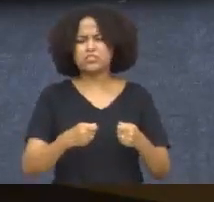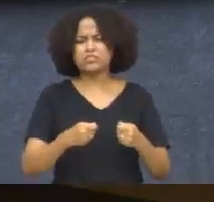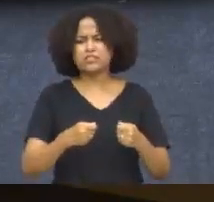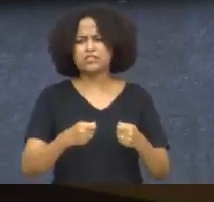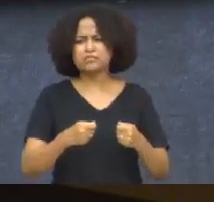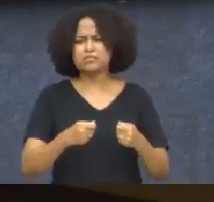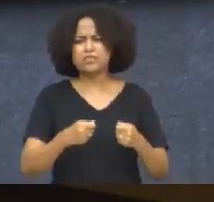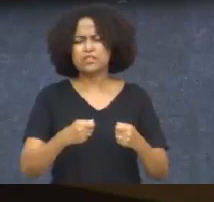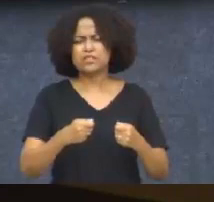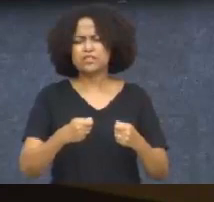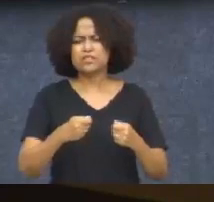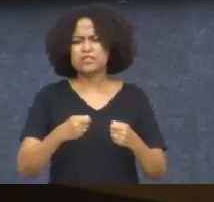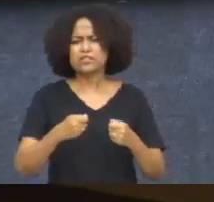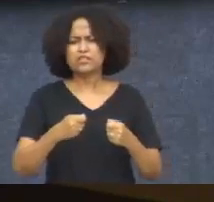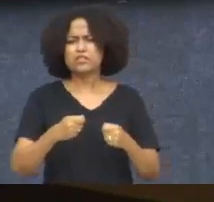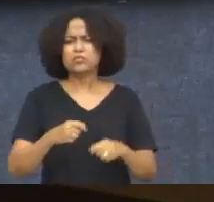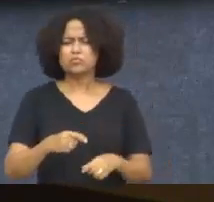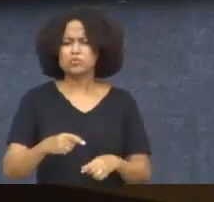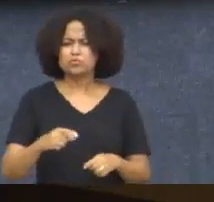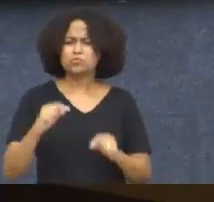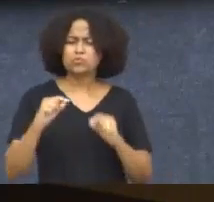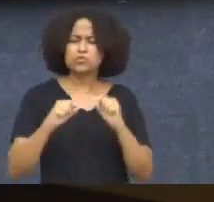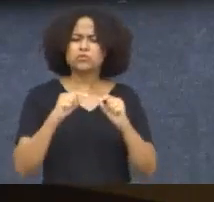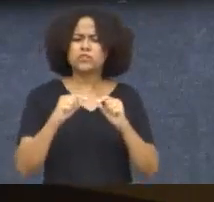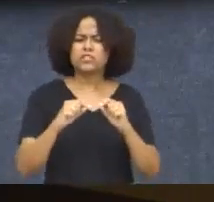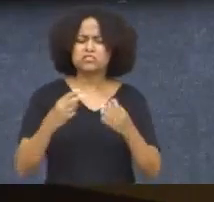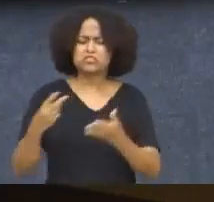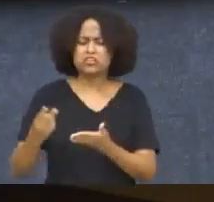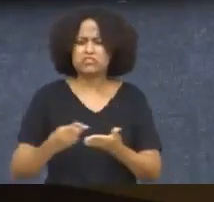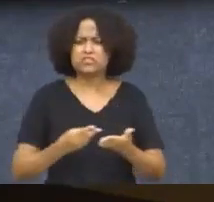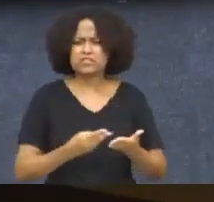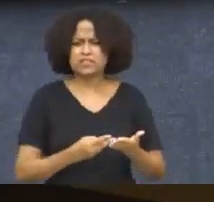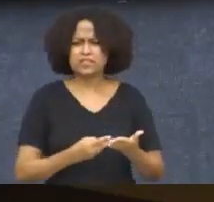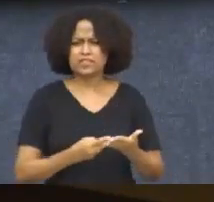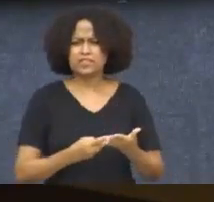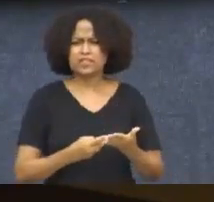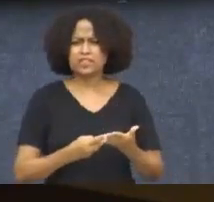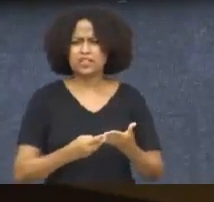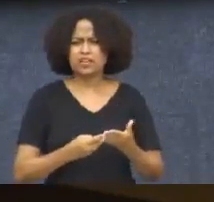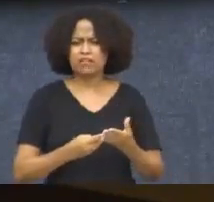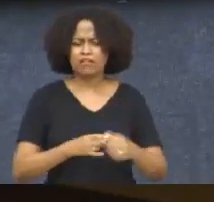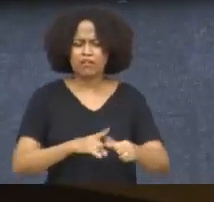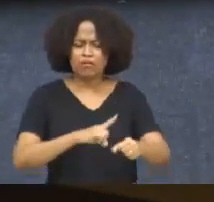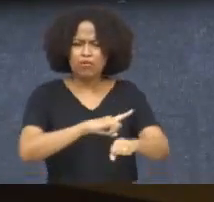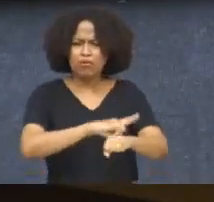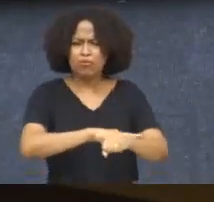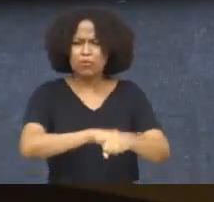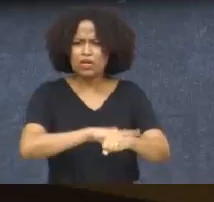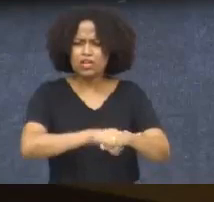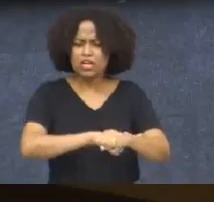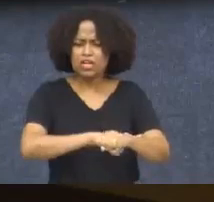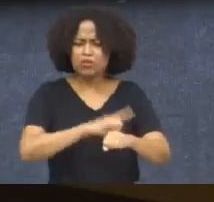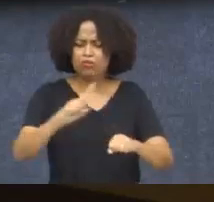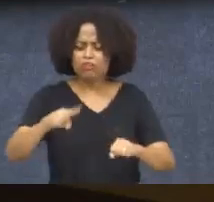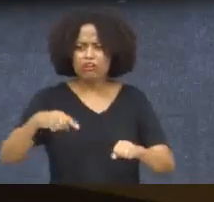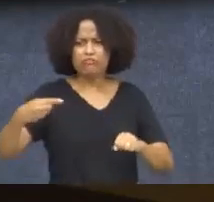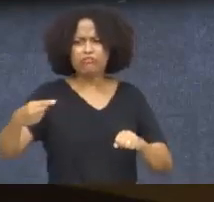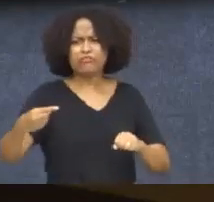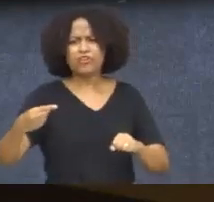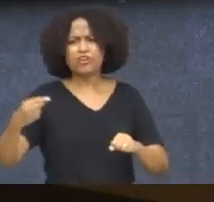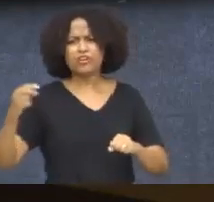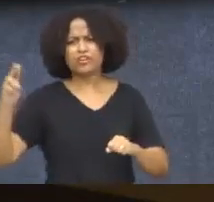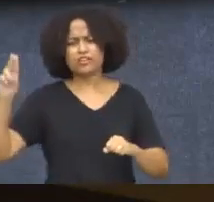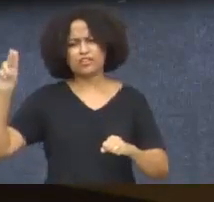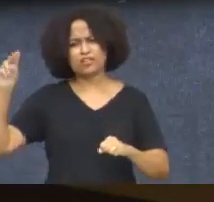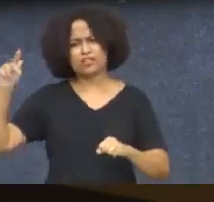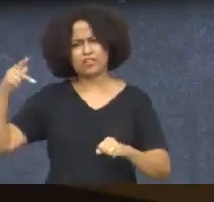Pampulha por uma situação da minha última visita, que é um banheiro externo da UPA, porque as pessoas que estavam